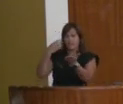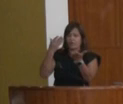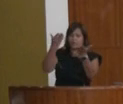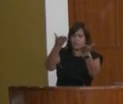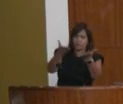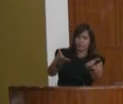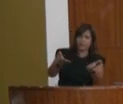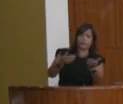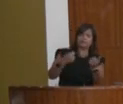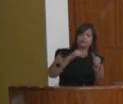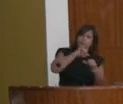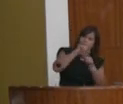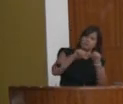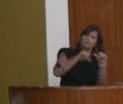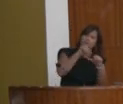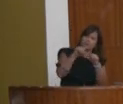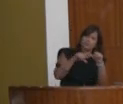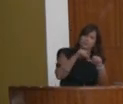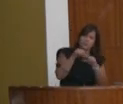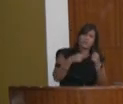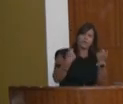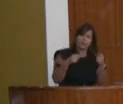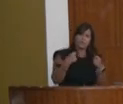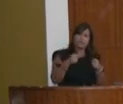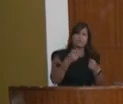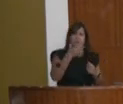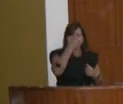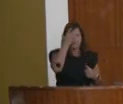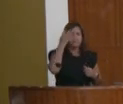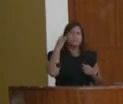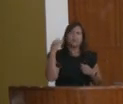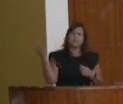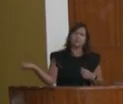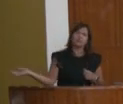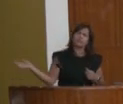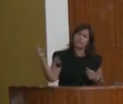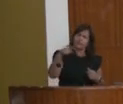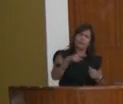população precisa realmente trazer essa demanda para começar essa